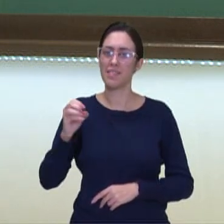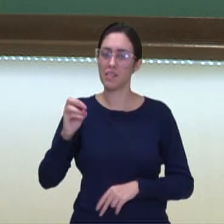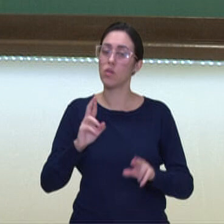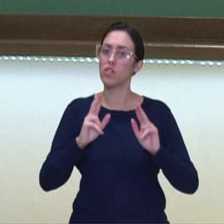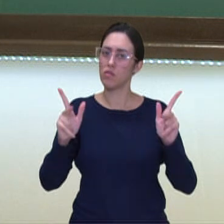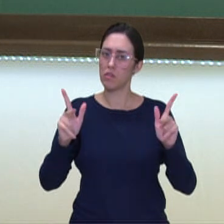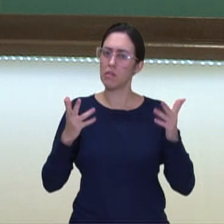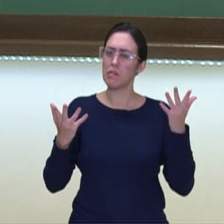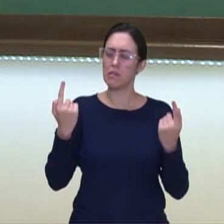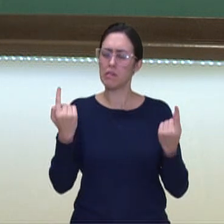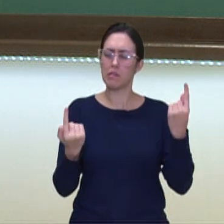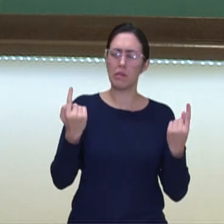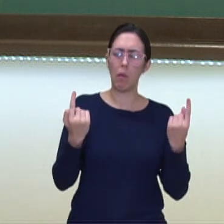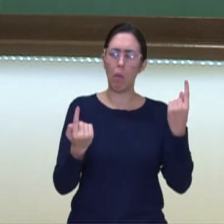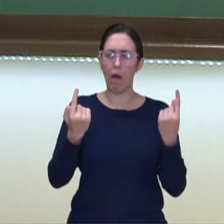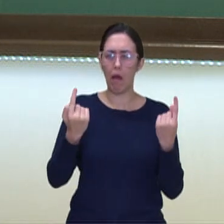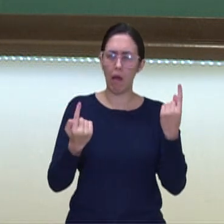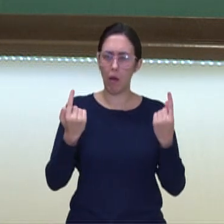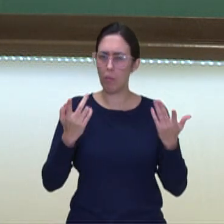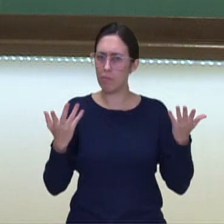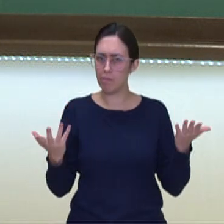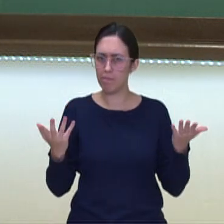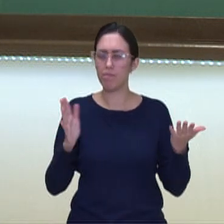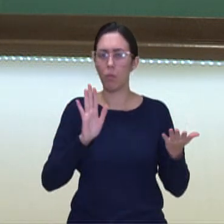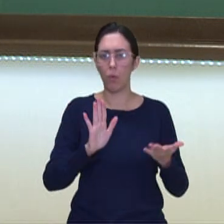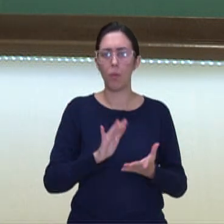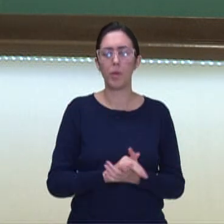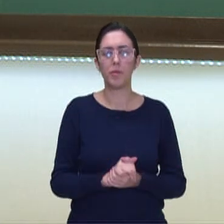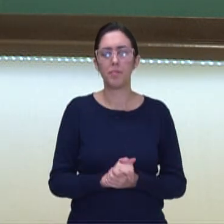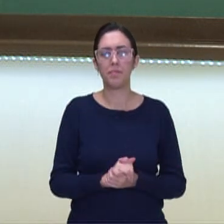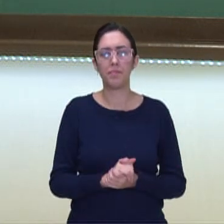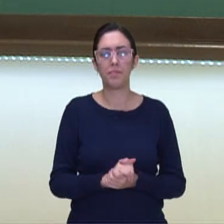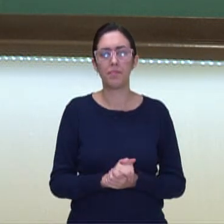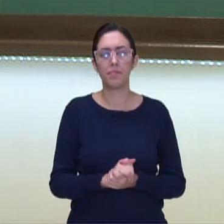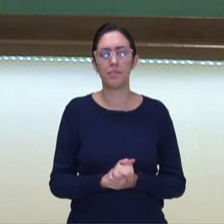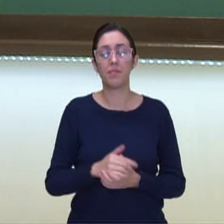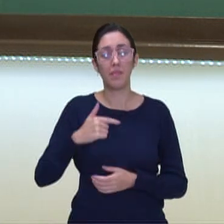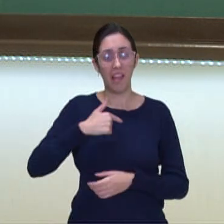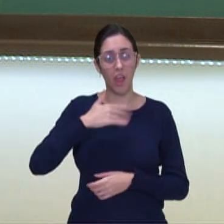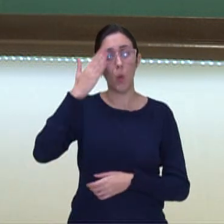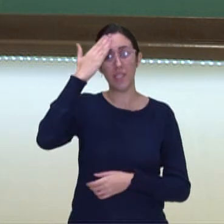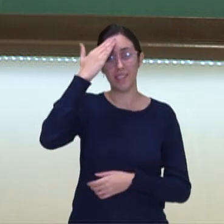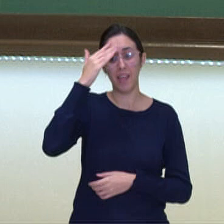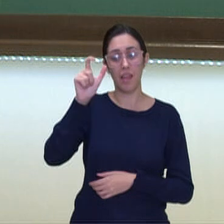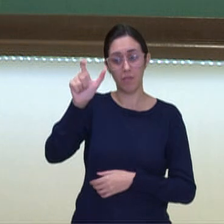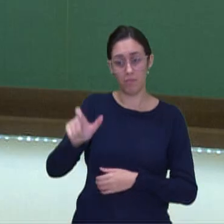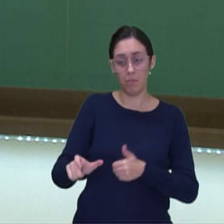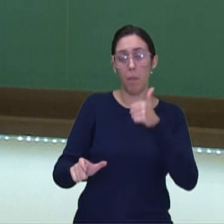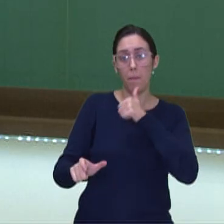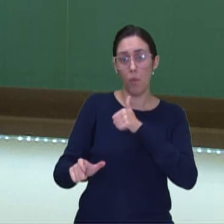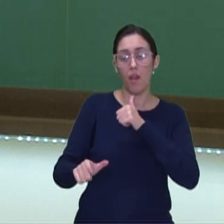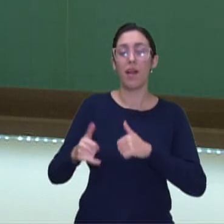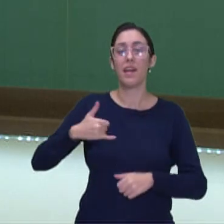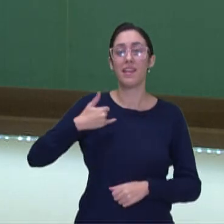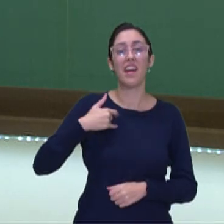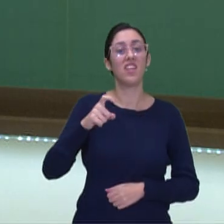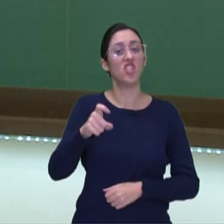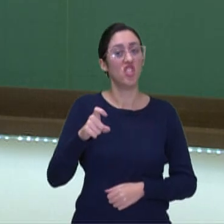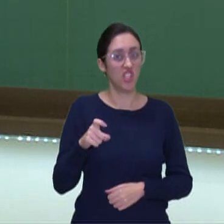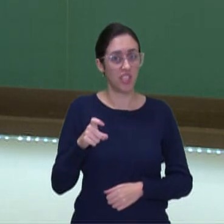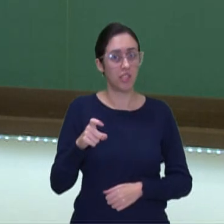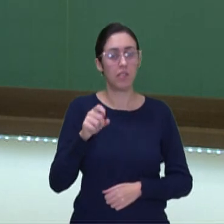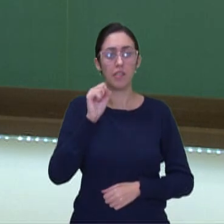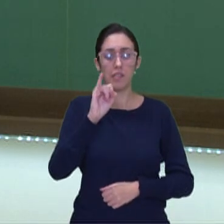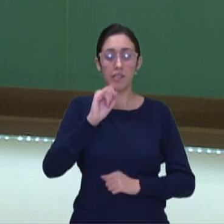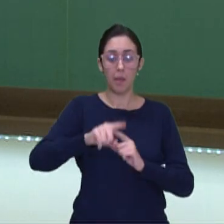dá uma expressão? Né? Eu tenho que fazer o seguinte. O que eu sei? Que a idade da Karina hoje é X. Se eu acrescentar